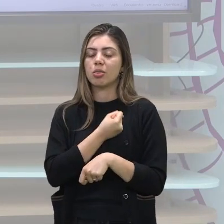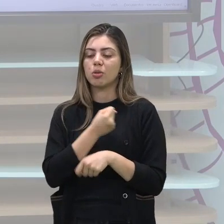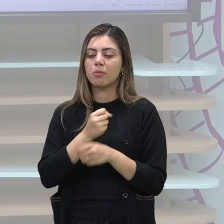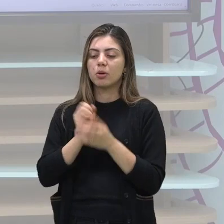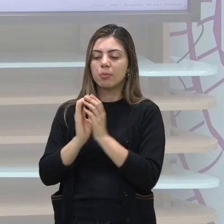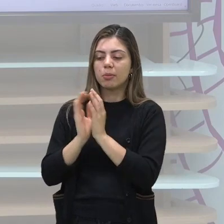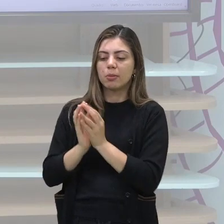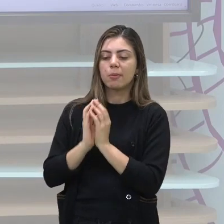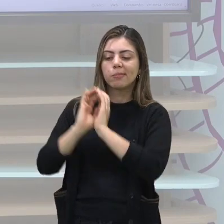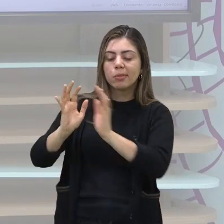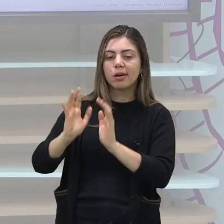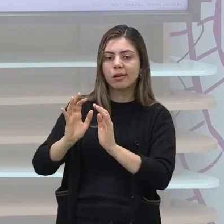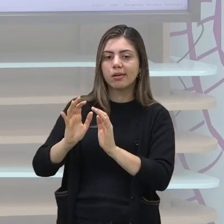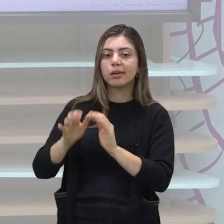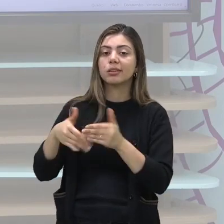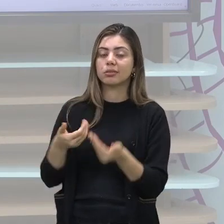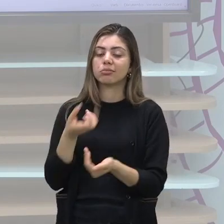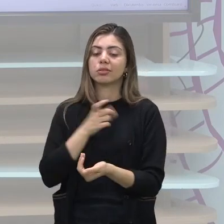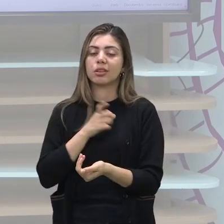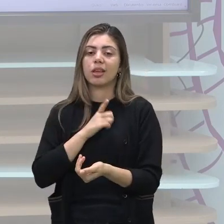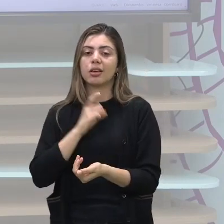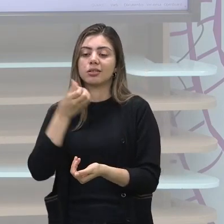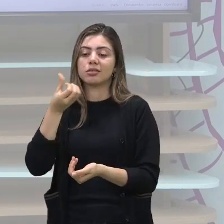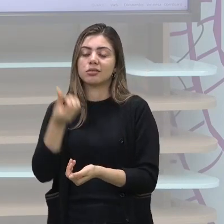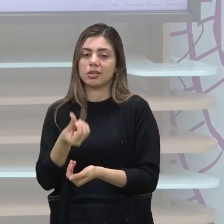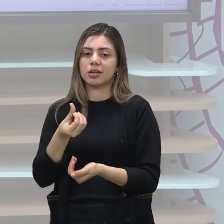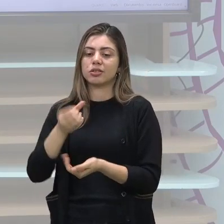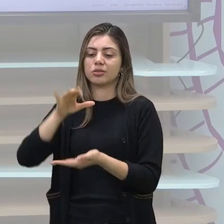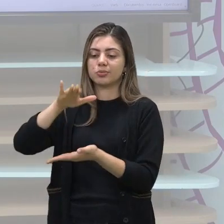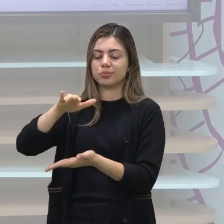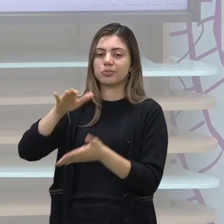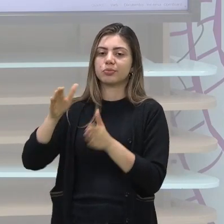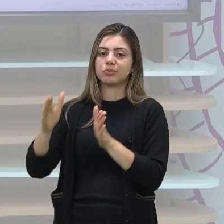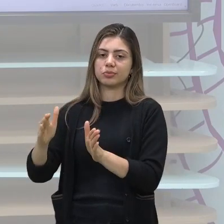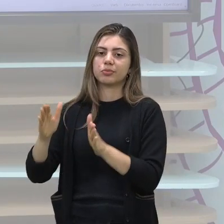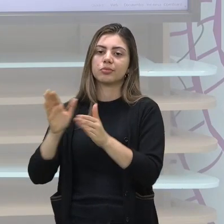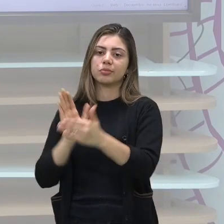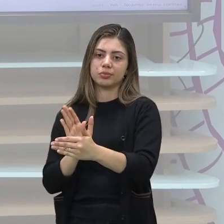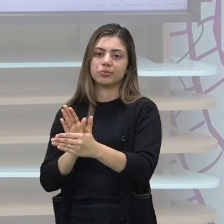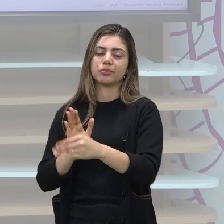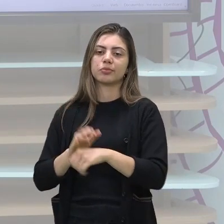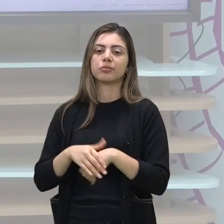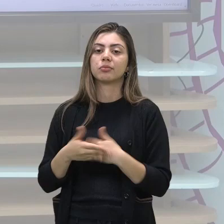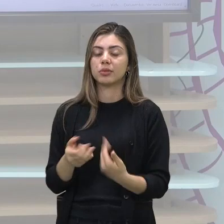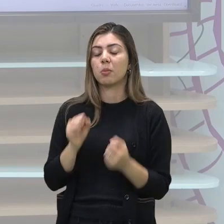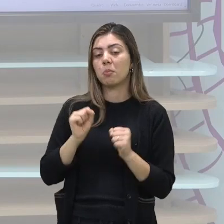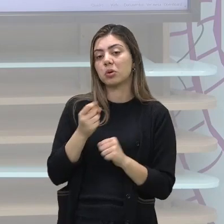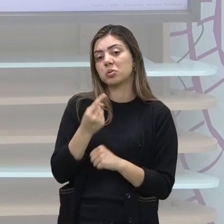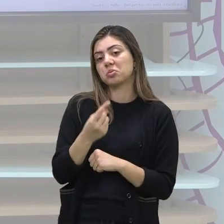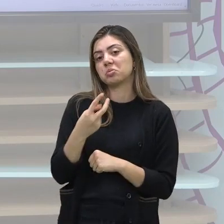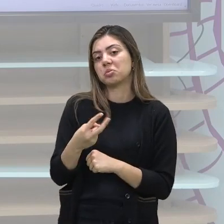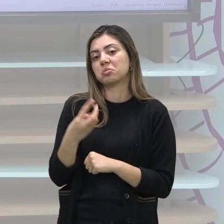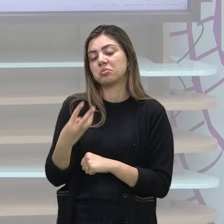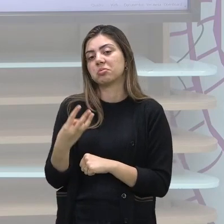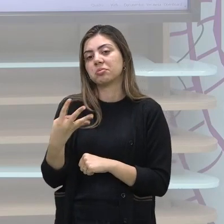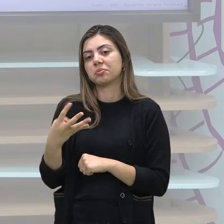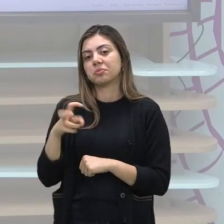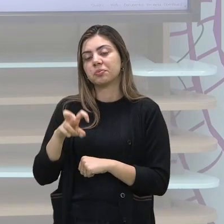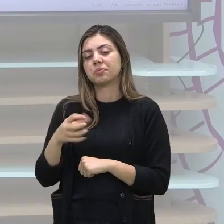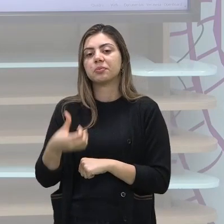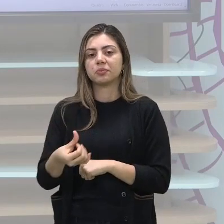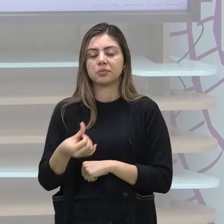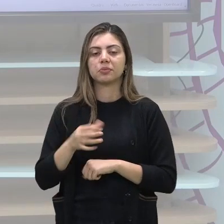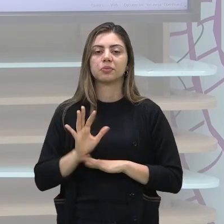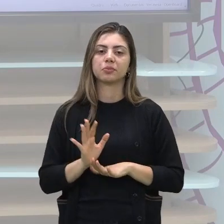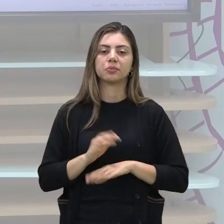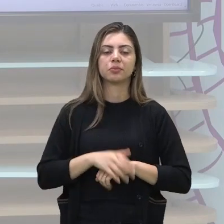cima? São seis faces, então nós representamos aqui. Pode ficar a face 1, a face 2, a face 3, a face 4, a face 5